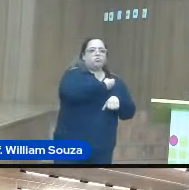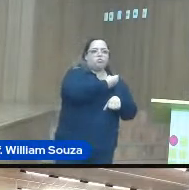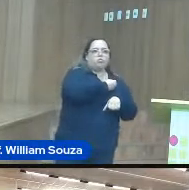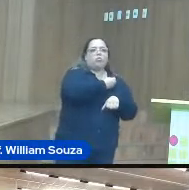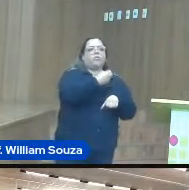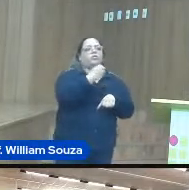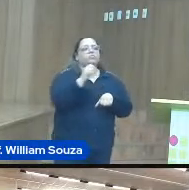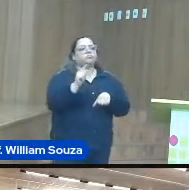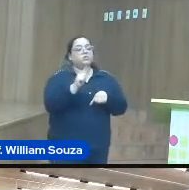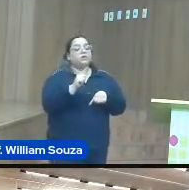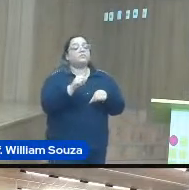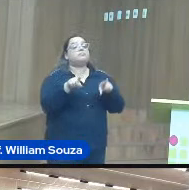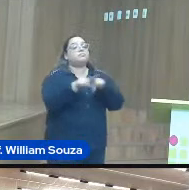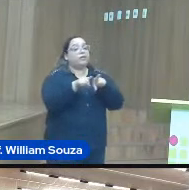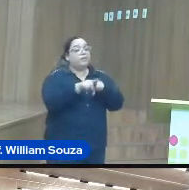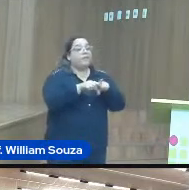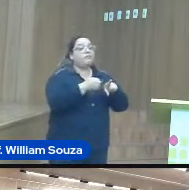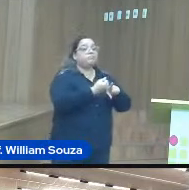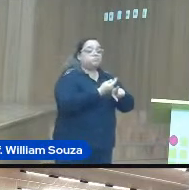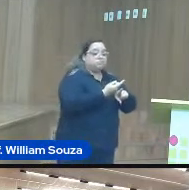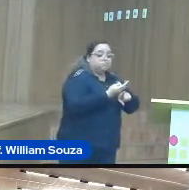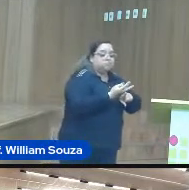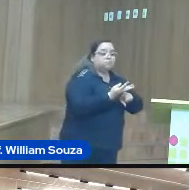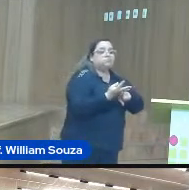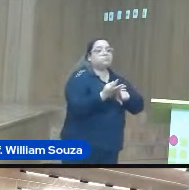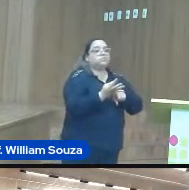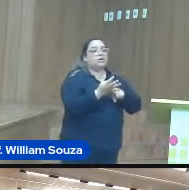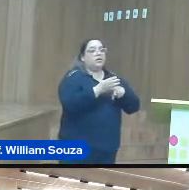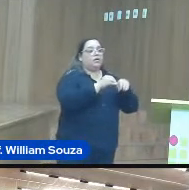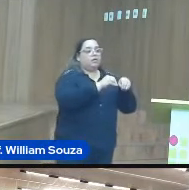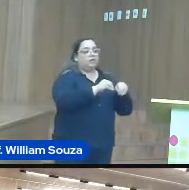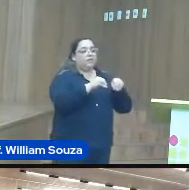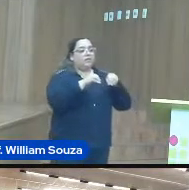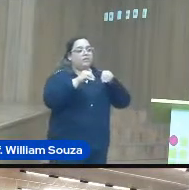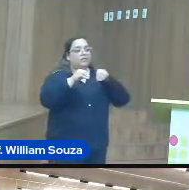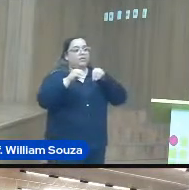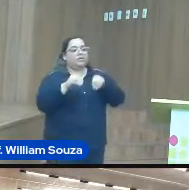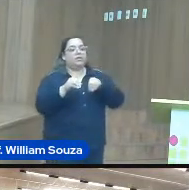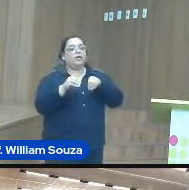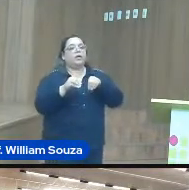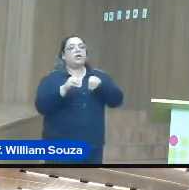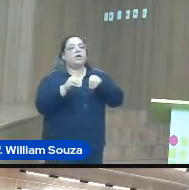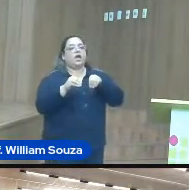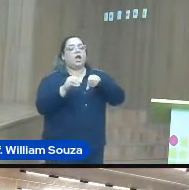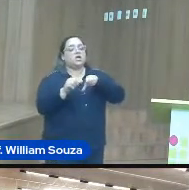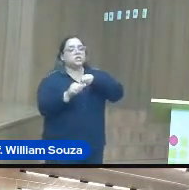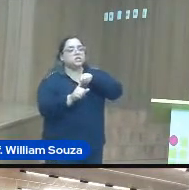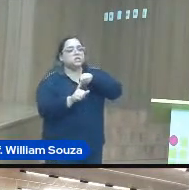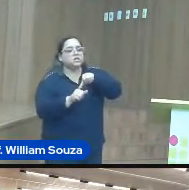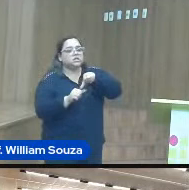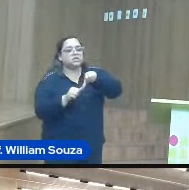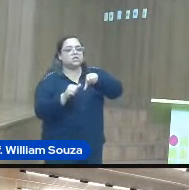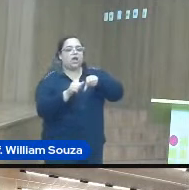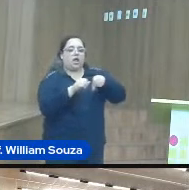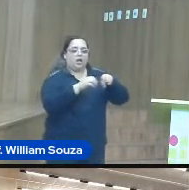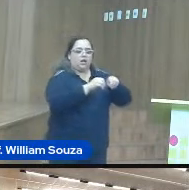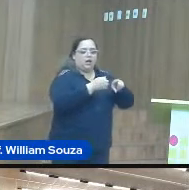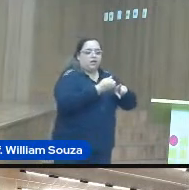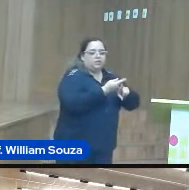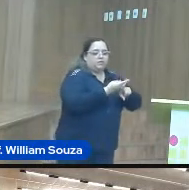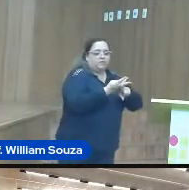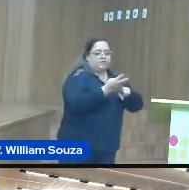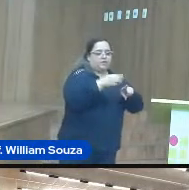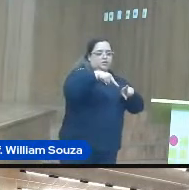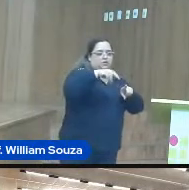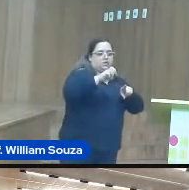na física a gente tinha uma transição, né, é da física de Newton